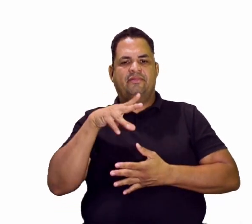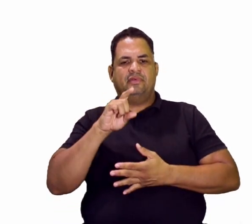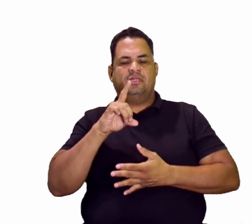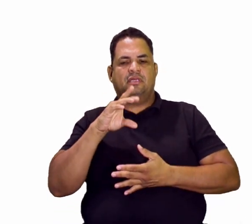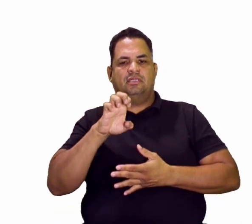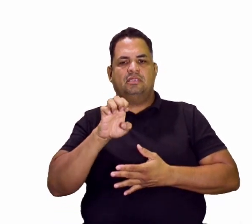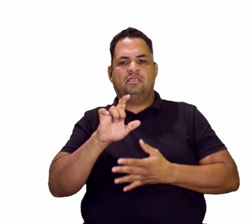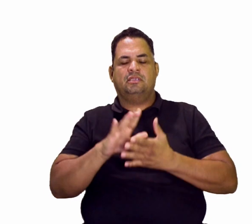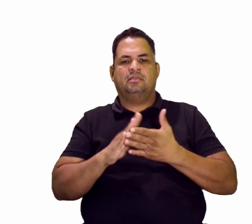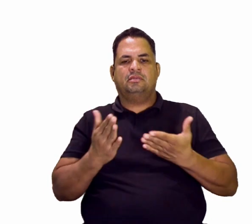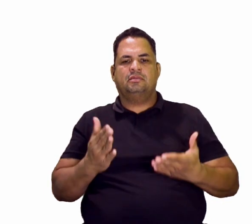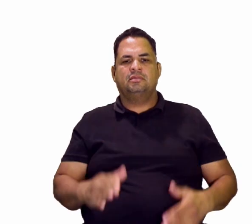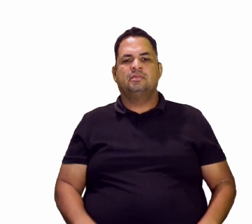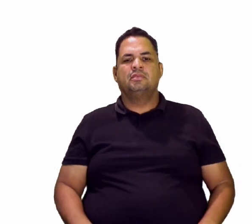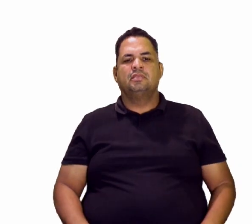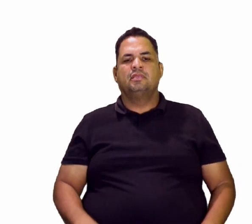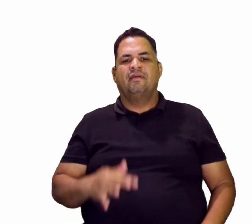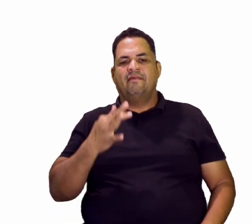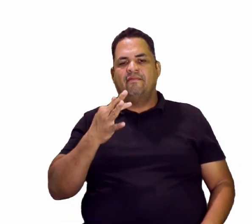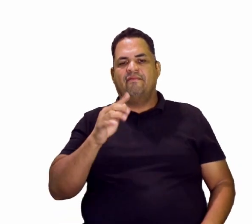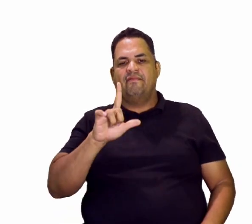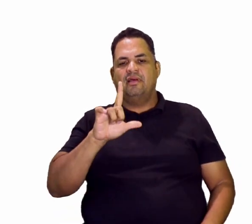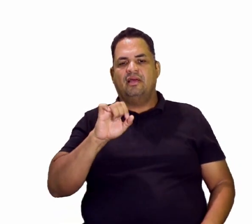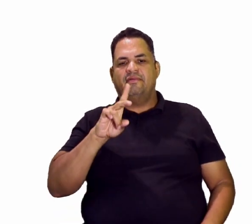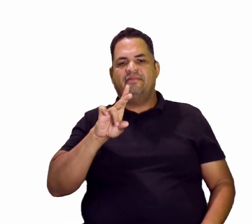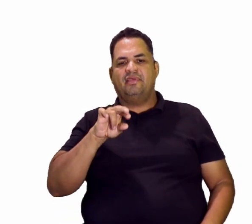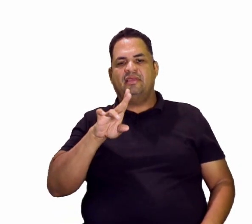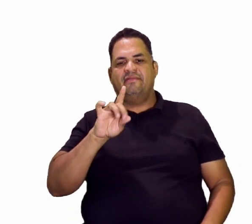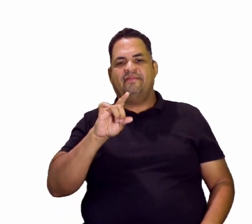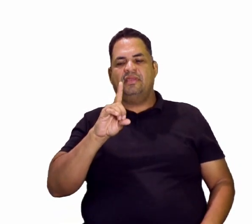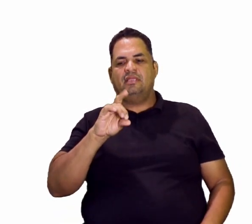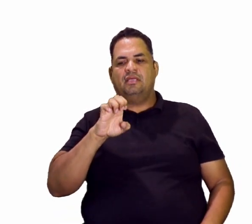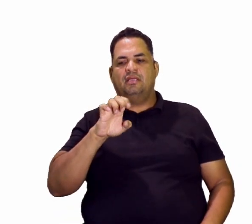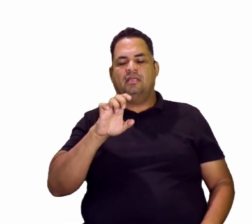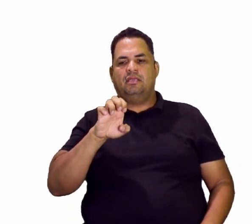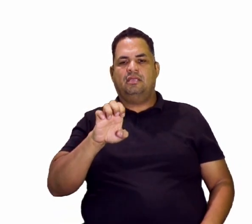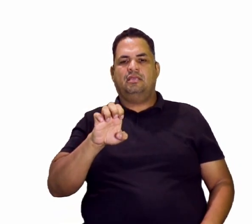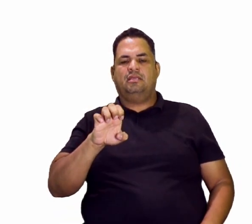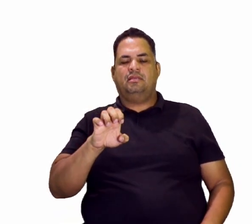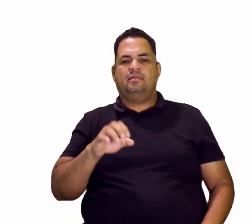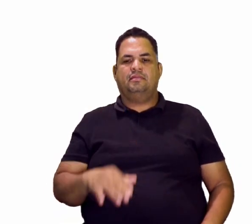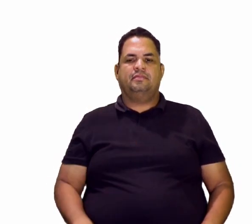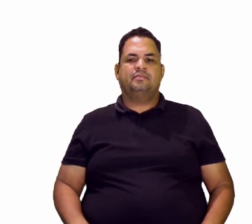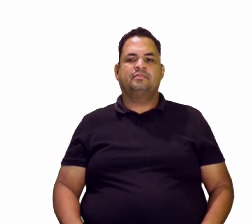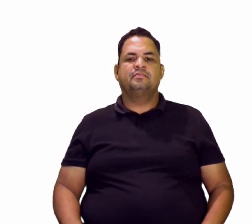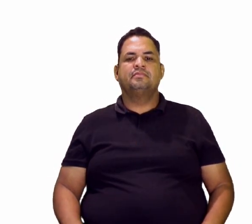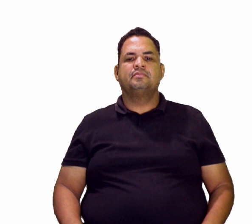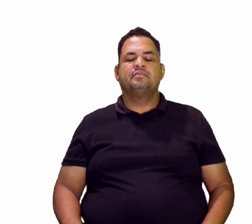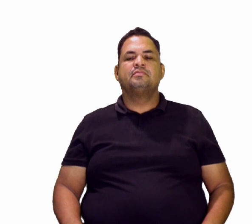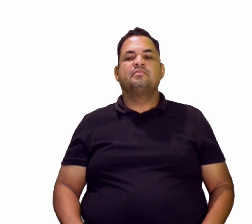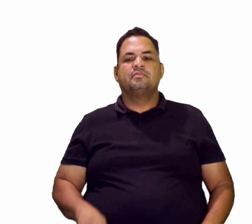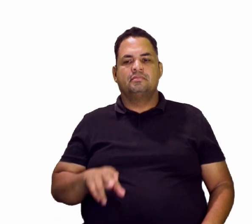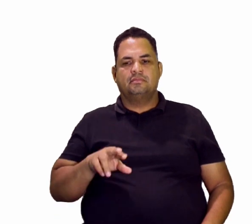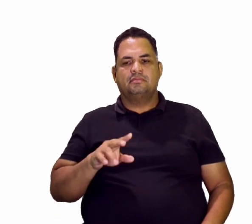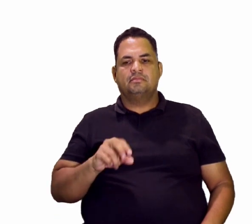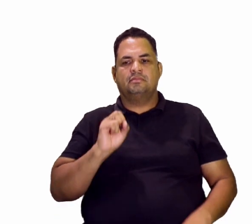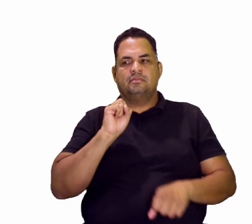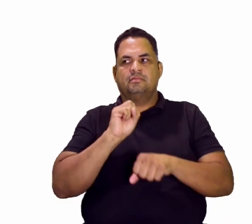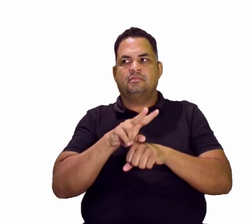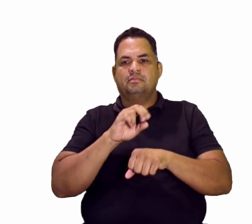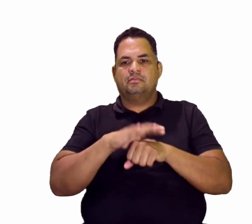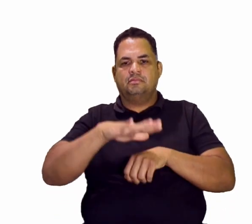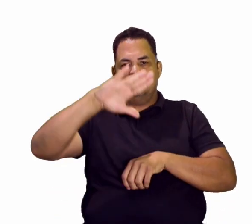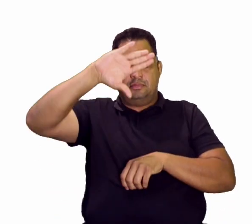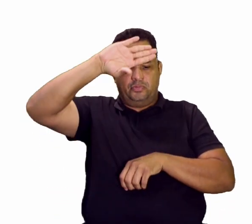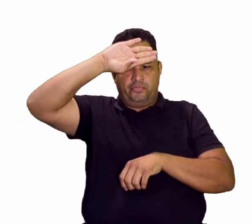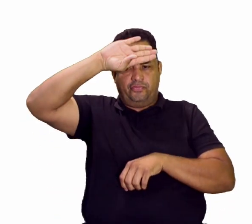Flaviridae. Flaviridae, tá? Não é viridae, não. É Flaviridae, a pronúncia correta. A mesma do vírus da